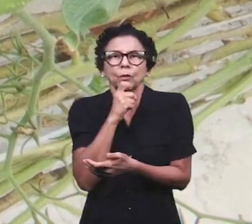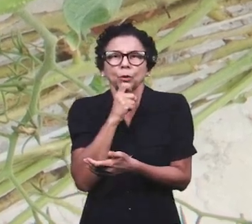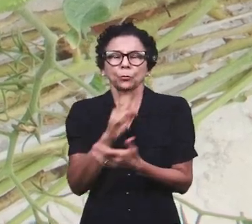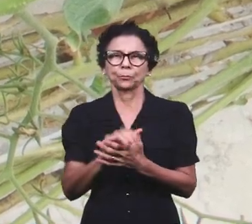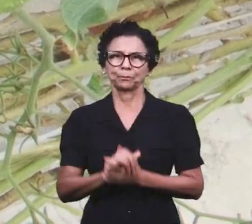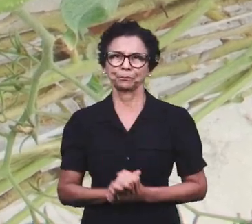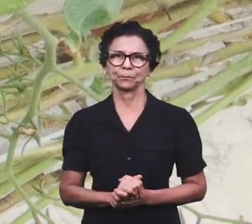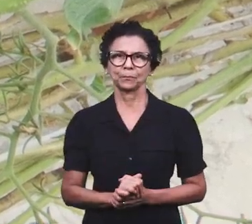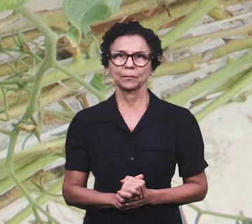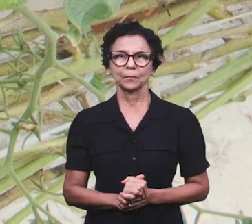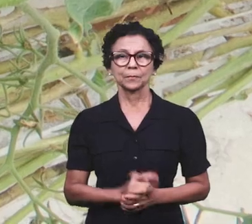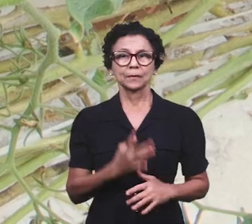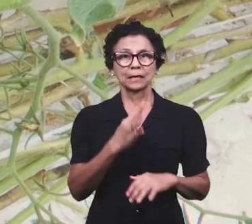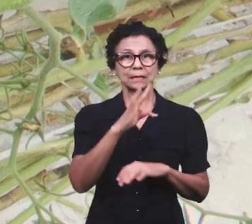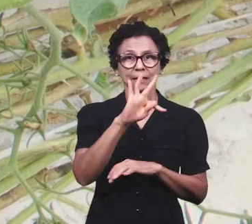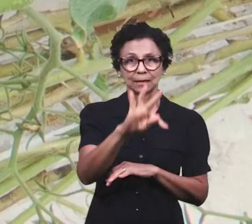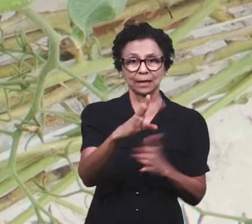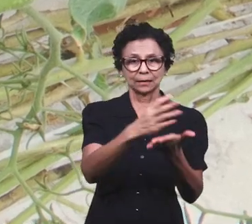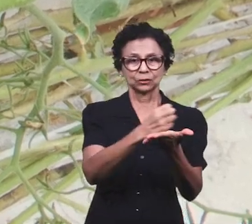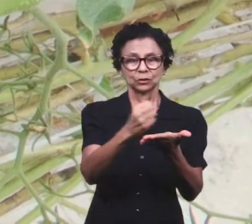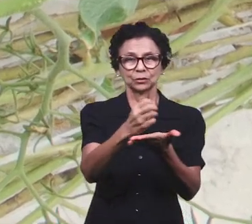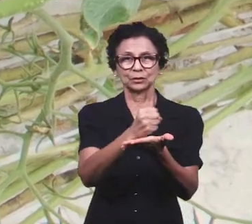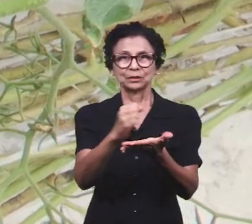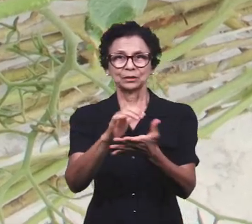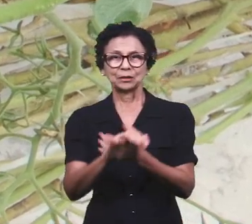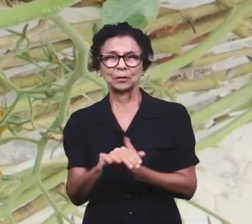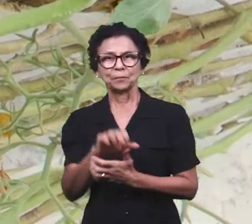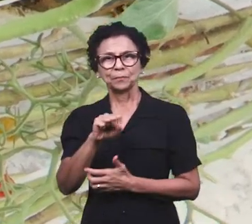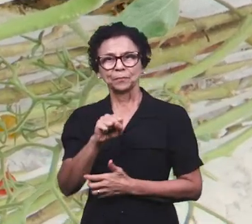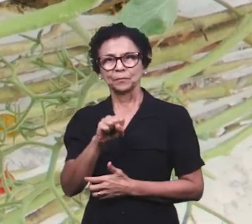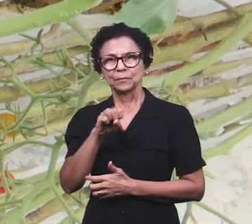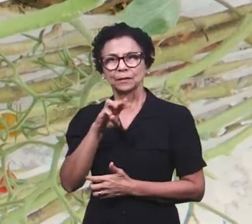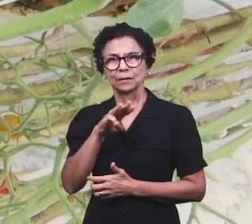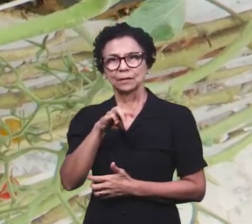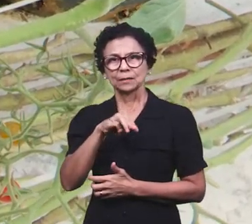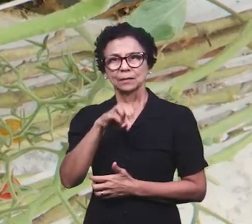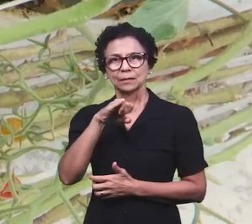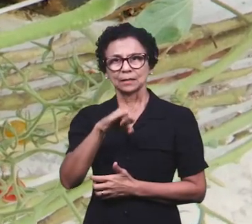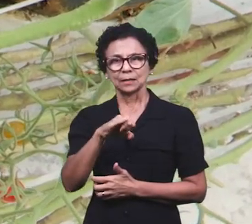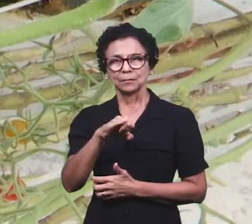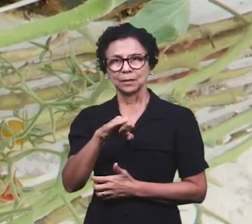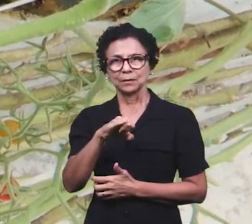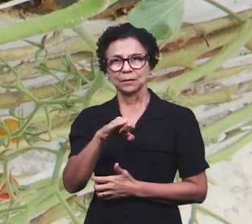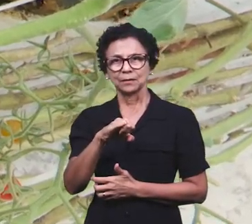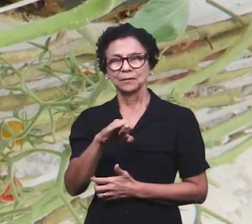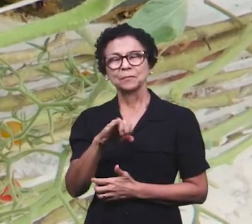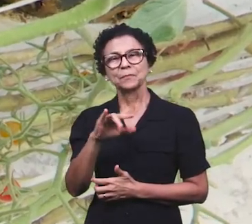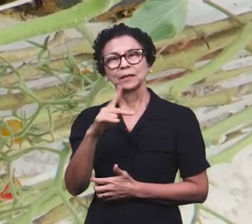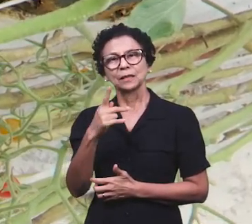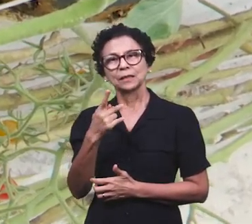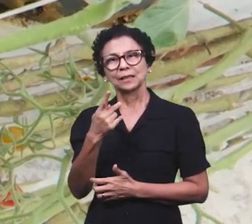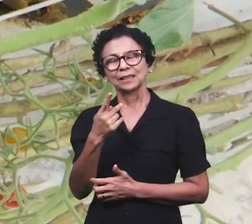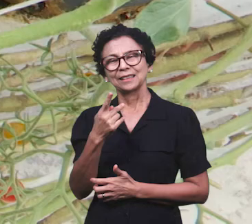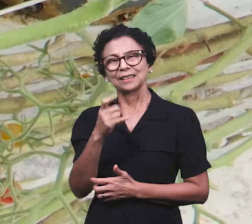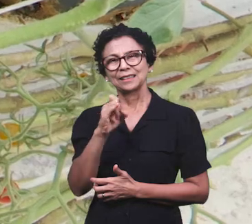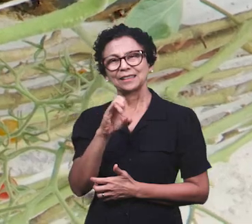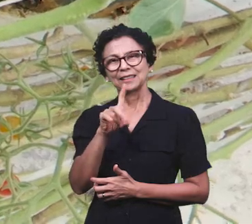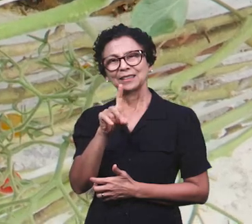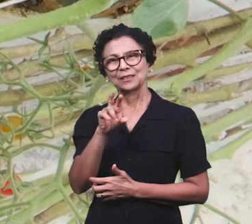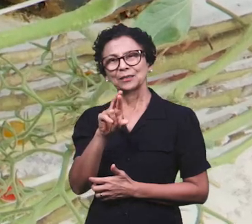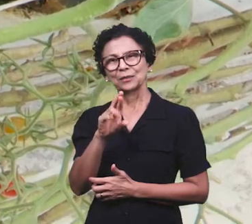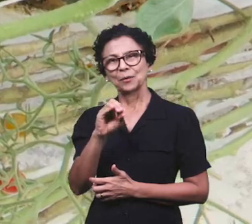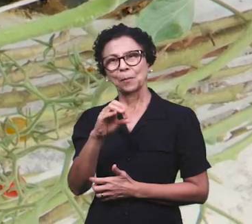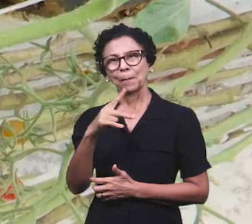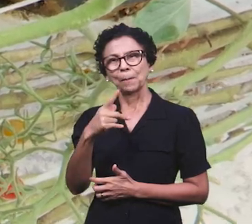cultivo utilizada pelo biólogo é a semi-hidroponia. Dessa forma, a planta fica imersa na água, porém com